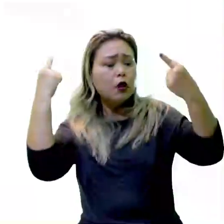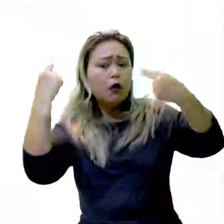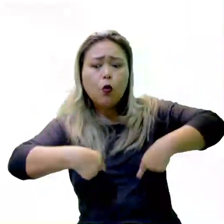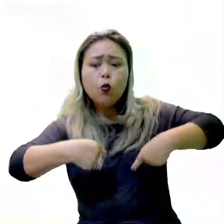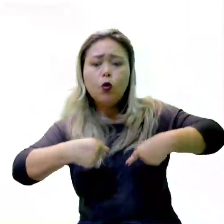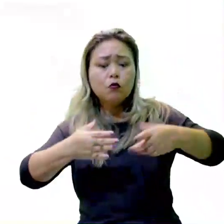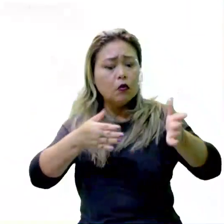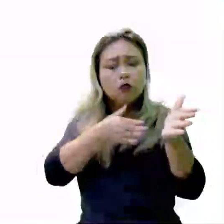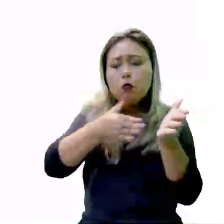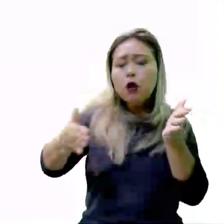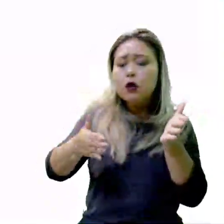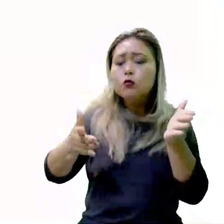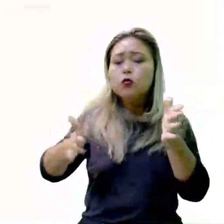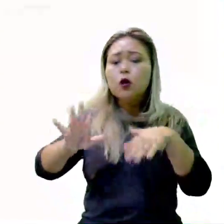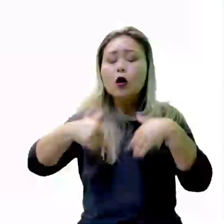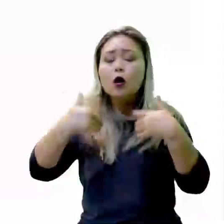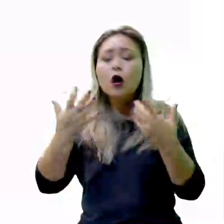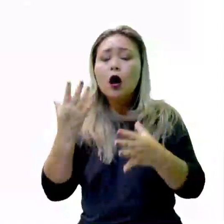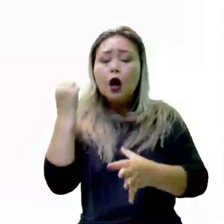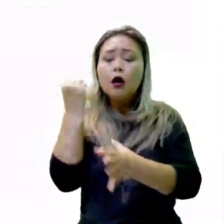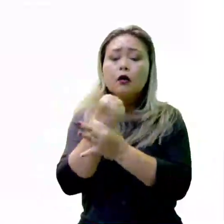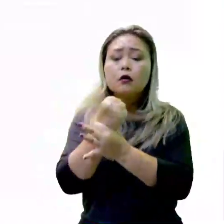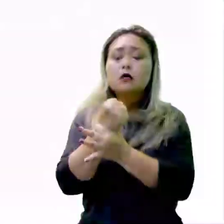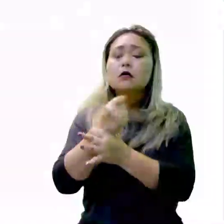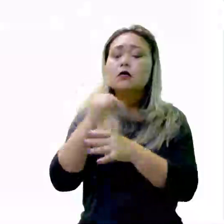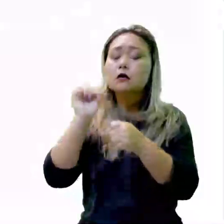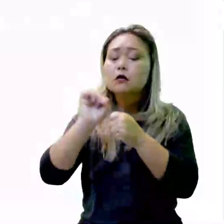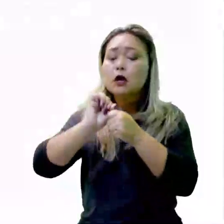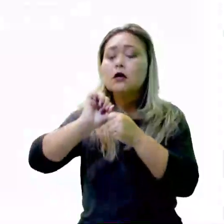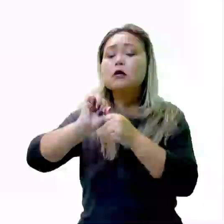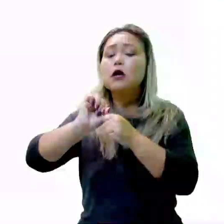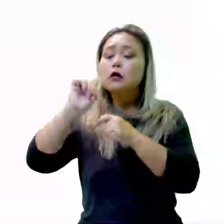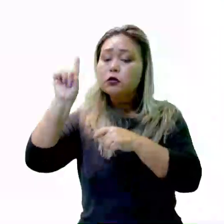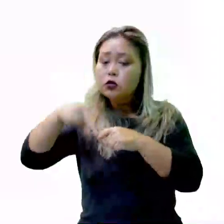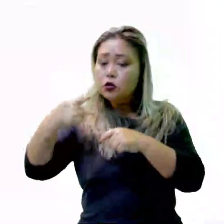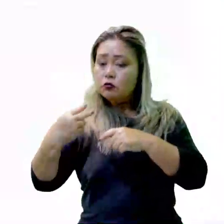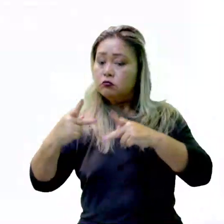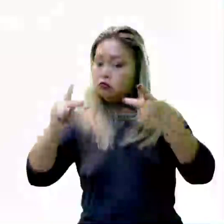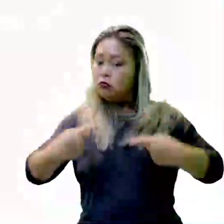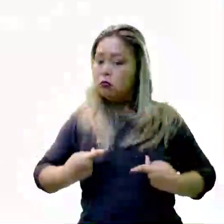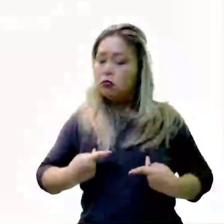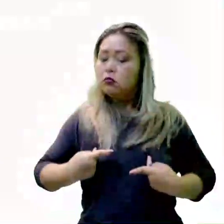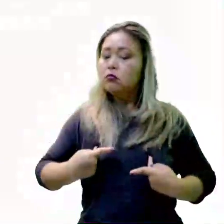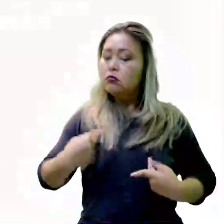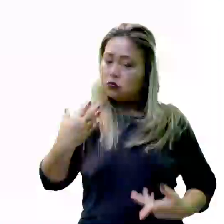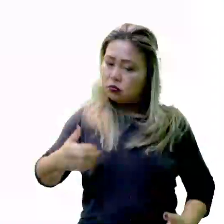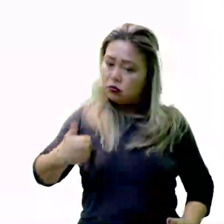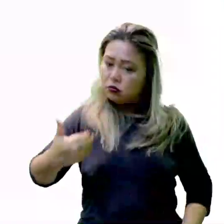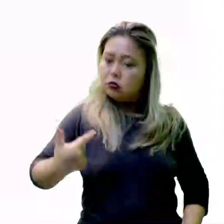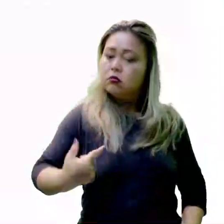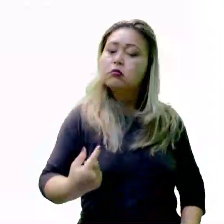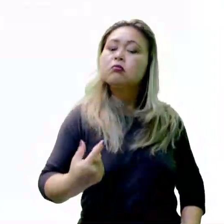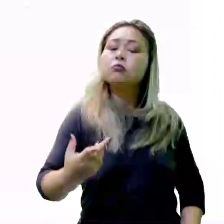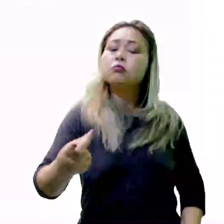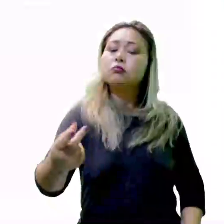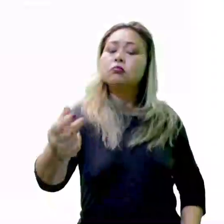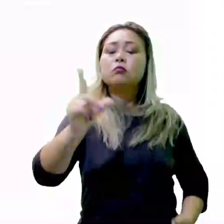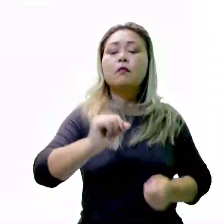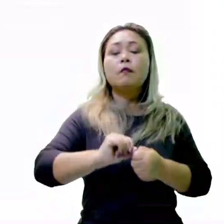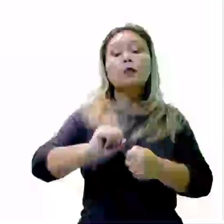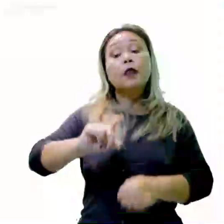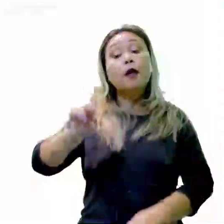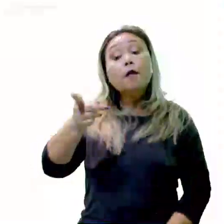num período tão remoto, que garantiu a sobrevivência da humanidade. Então, eles são primitivos, mas não